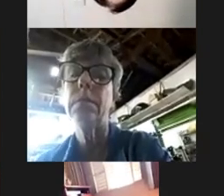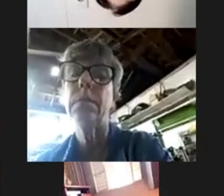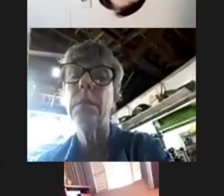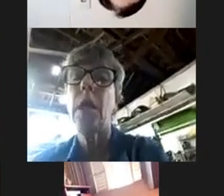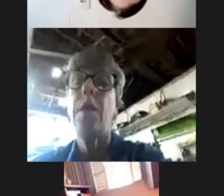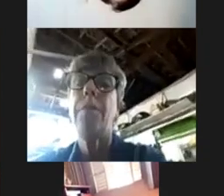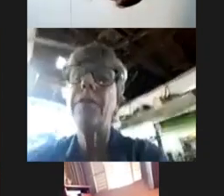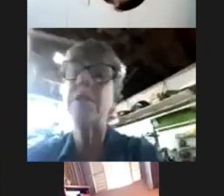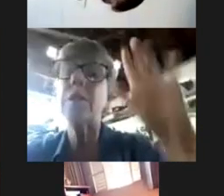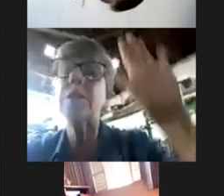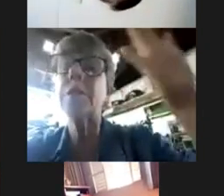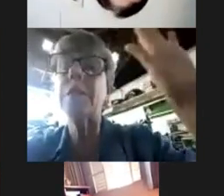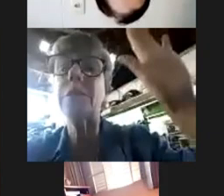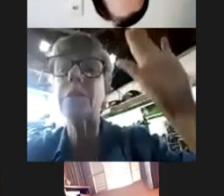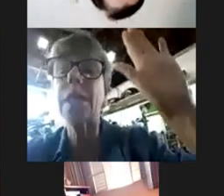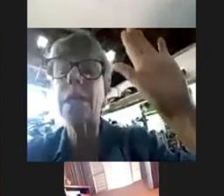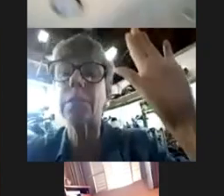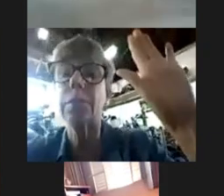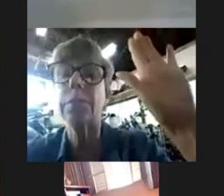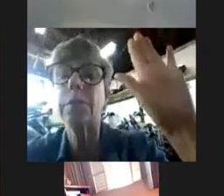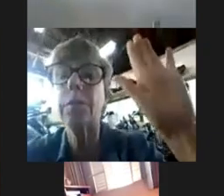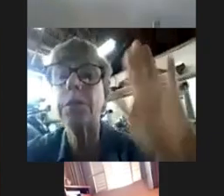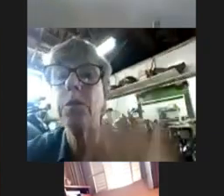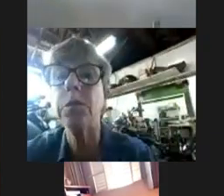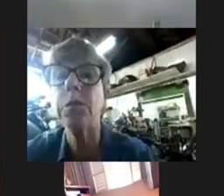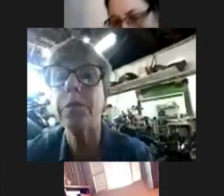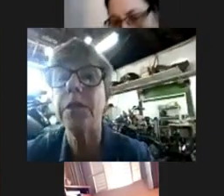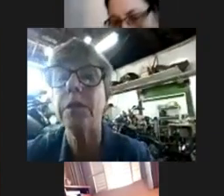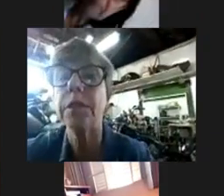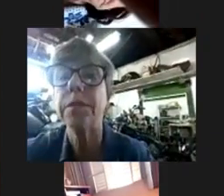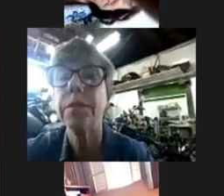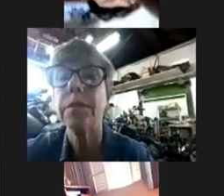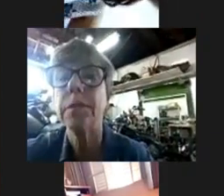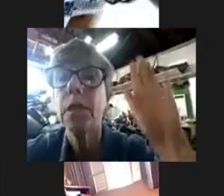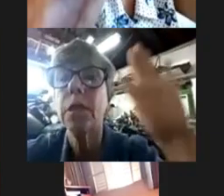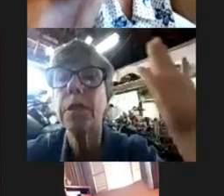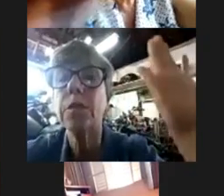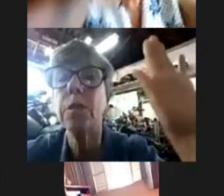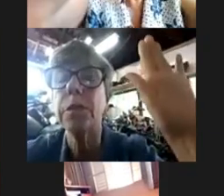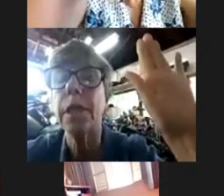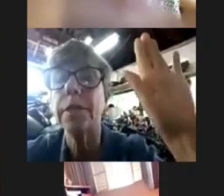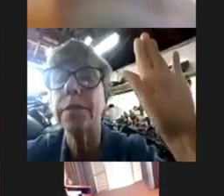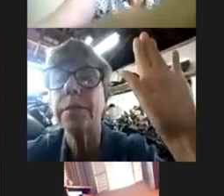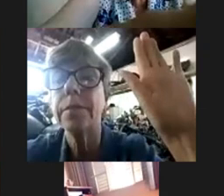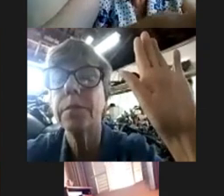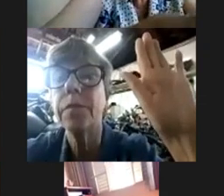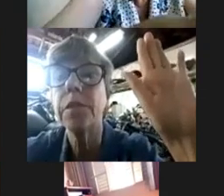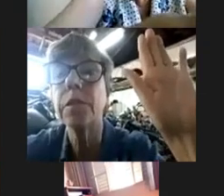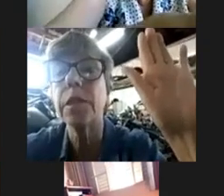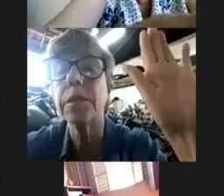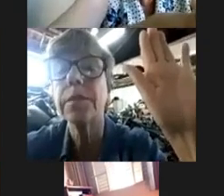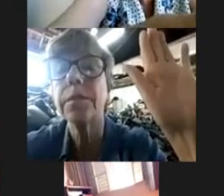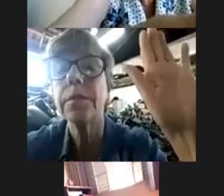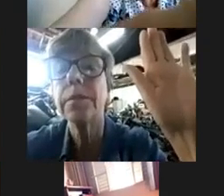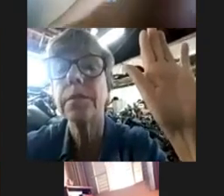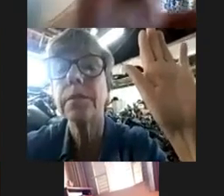nós. Pelo menos para mim você está de ponta cabeça. Você está totalmente virada. Isso. Isso, agora sim, Olivia, agora